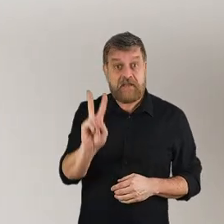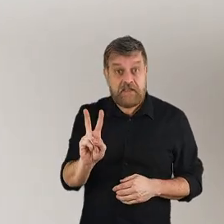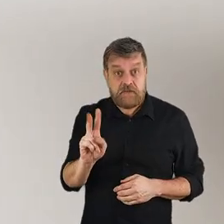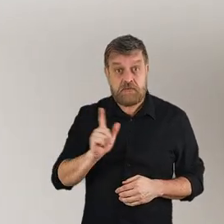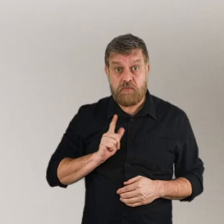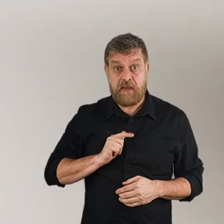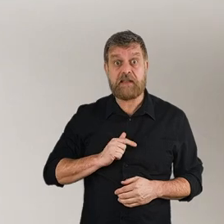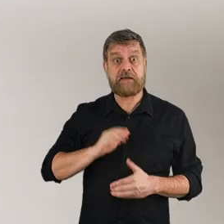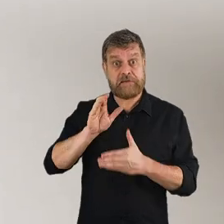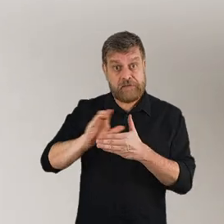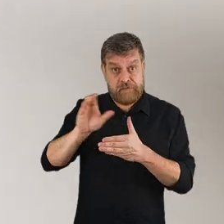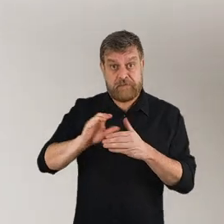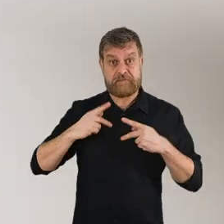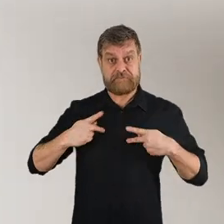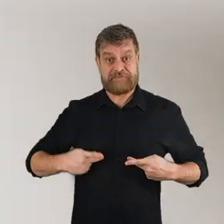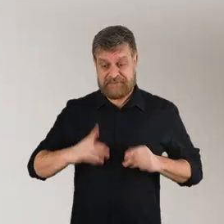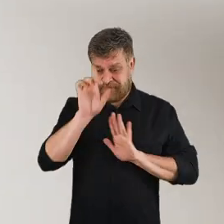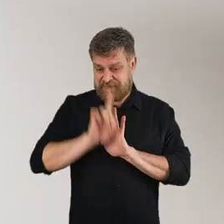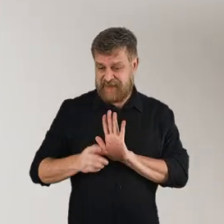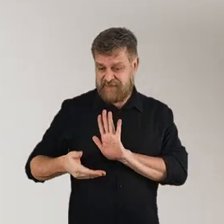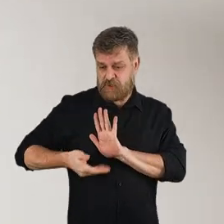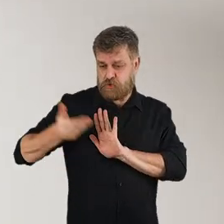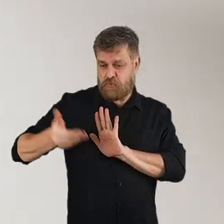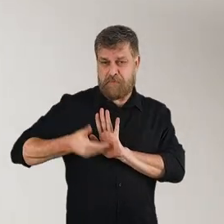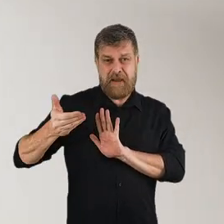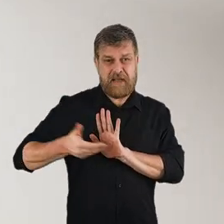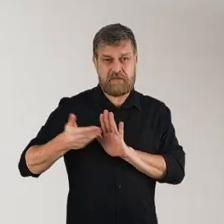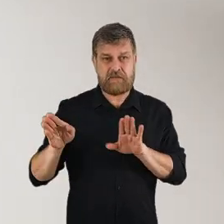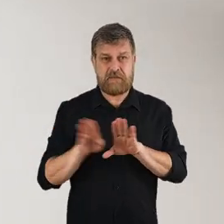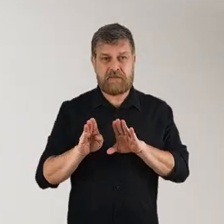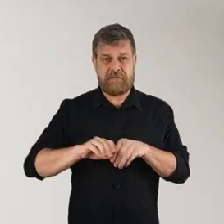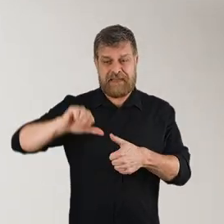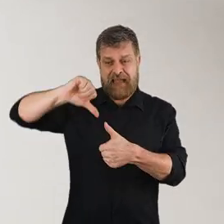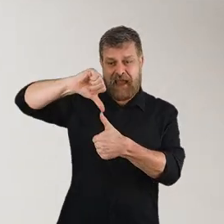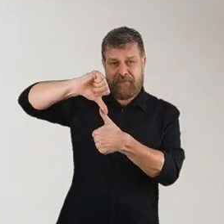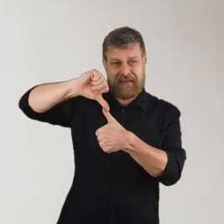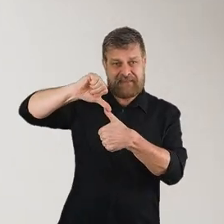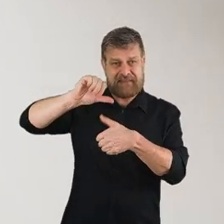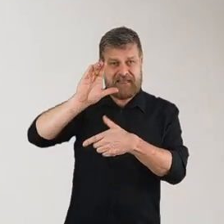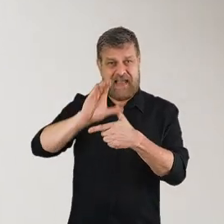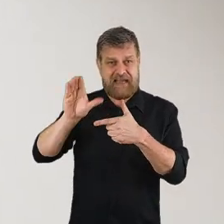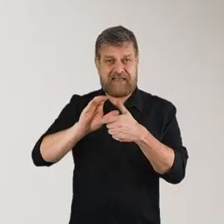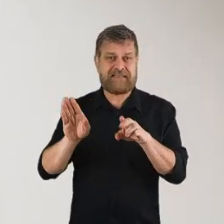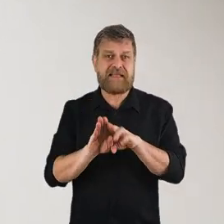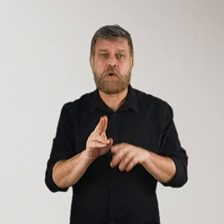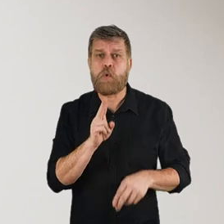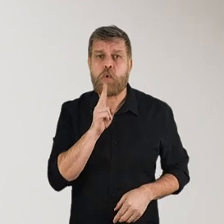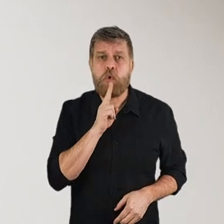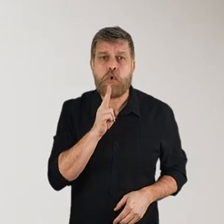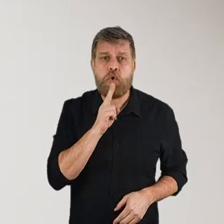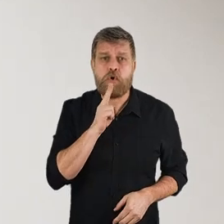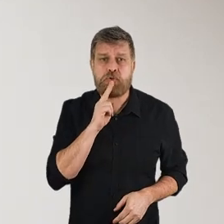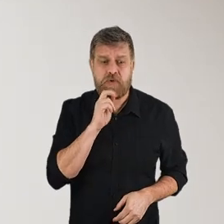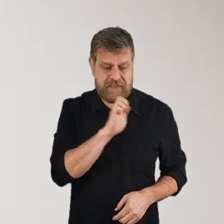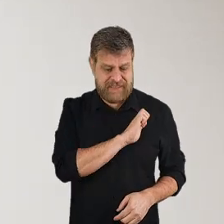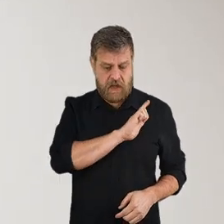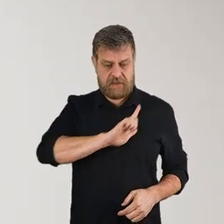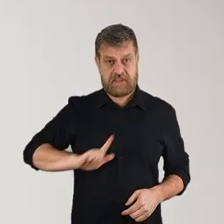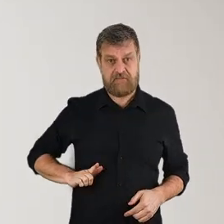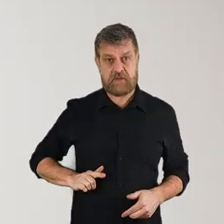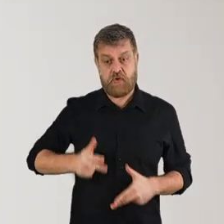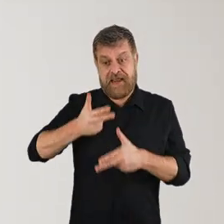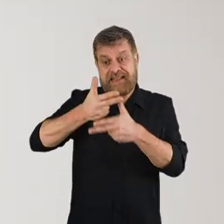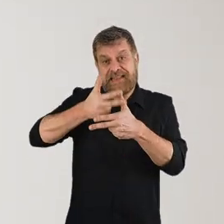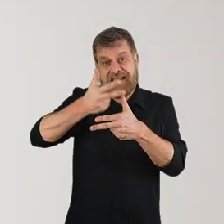grave e generalizada violação de direitos humanos, você tem a crise na América Central, em Honduras, El Salvador e Nicarágua. E essas